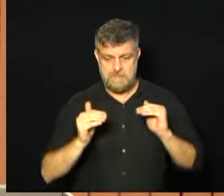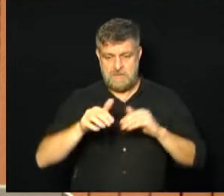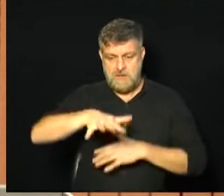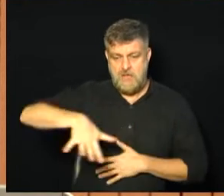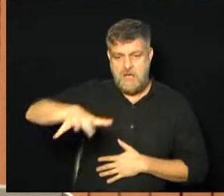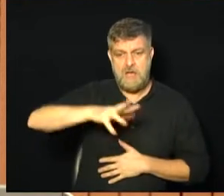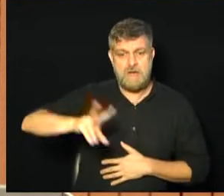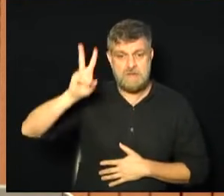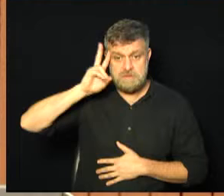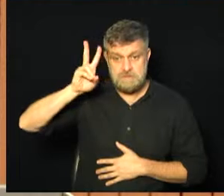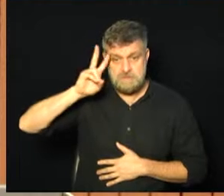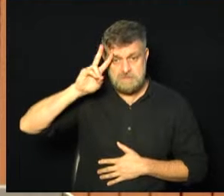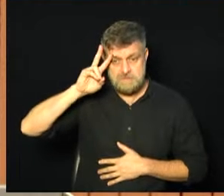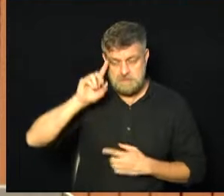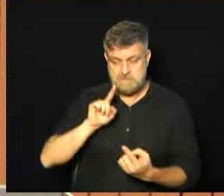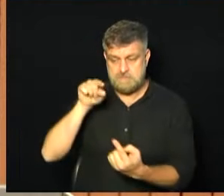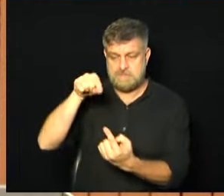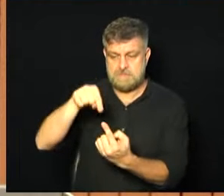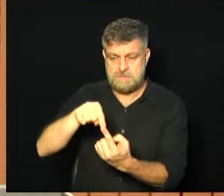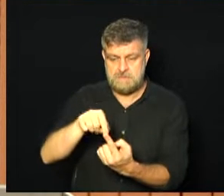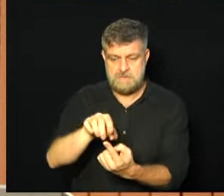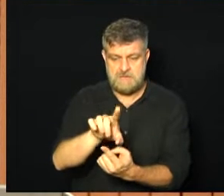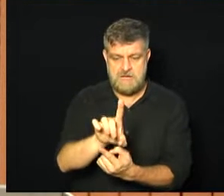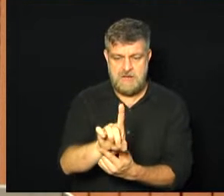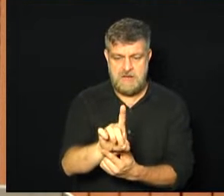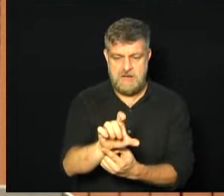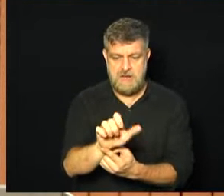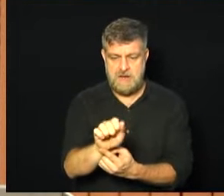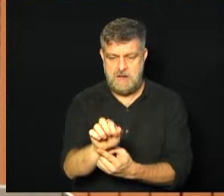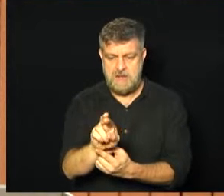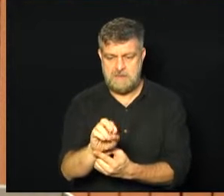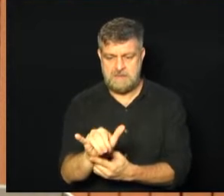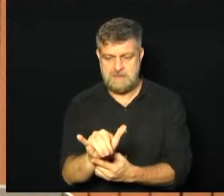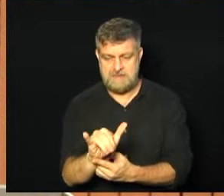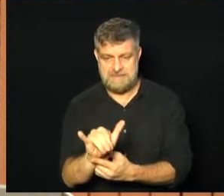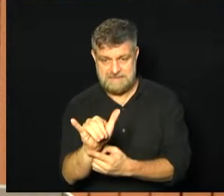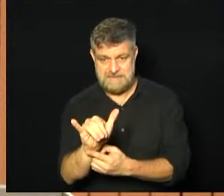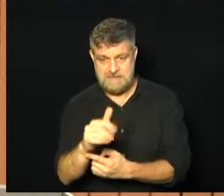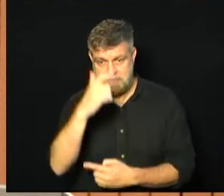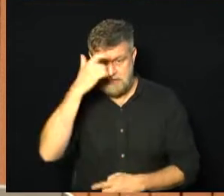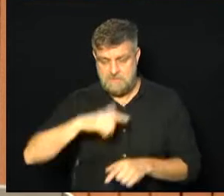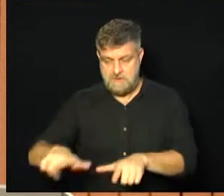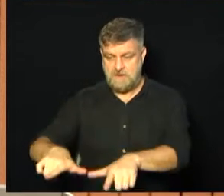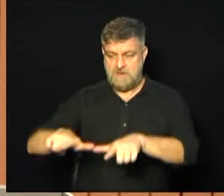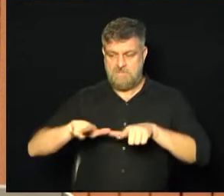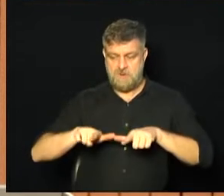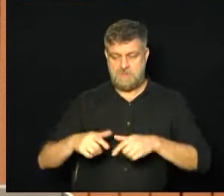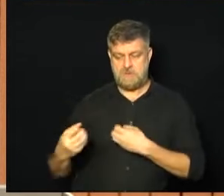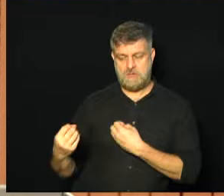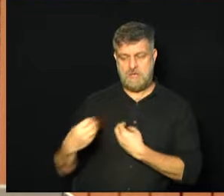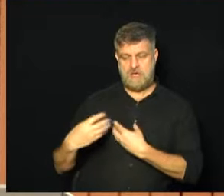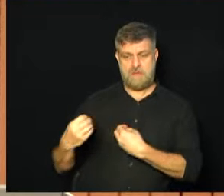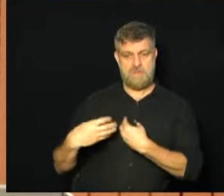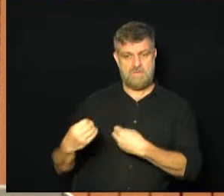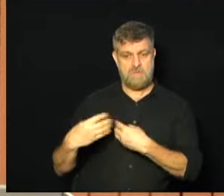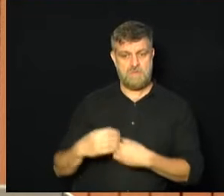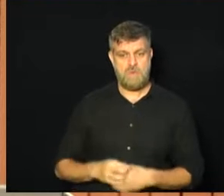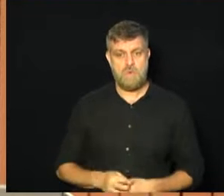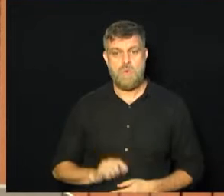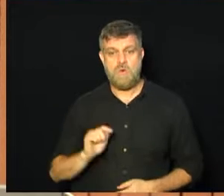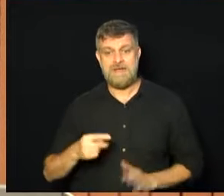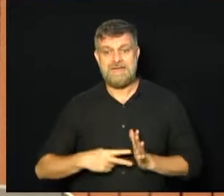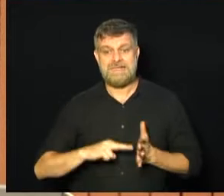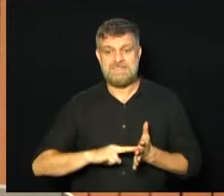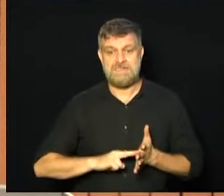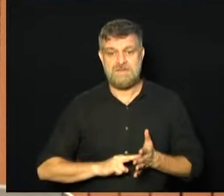que antropólogos. Então, por causa de Darcy Ribeiro, que me formou, que me ensinou o que é ser